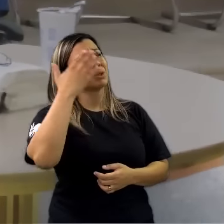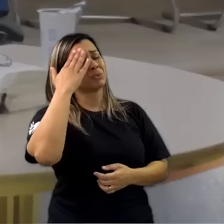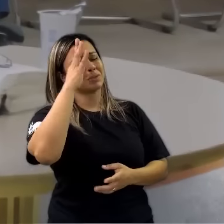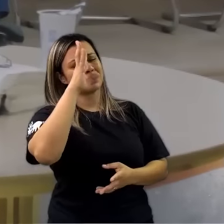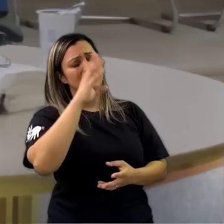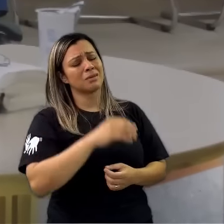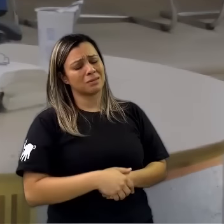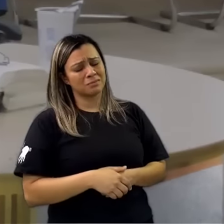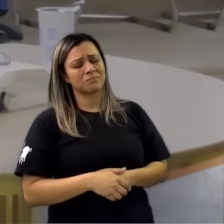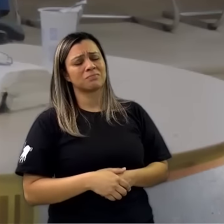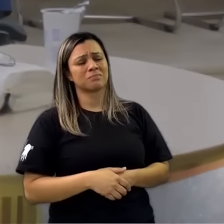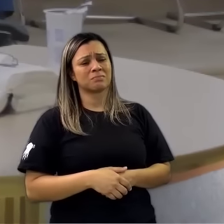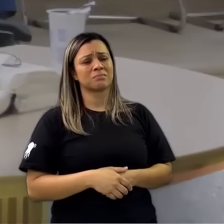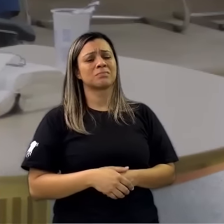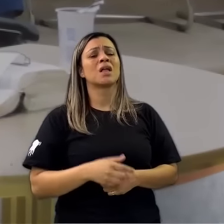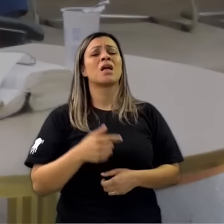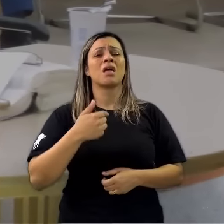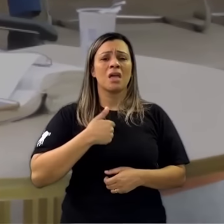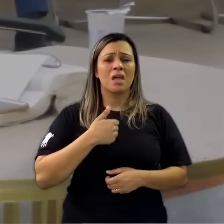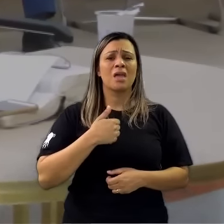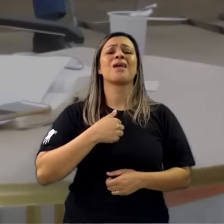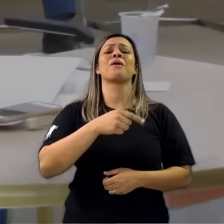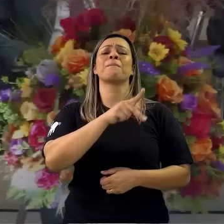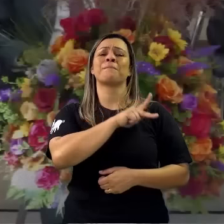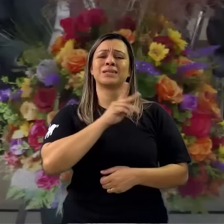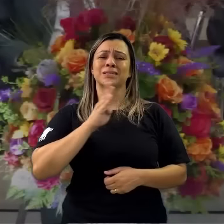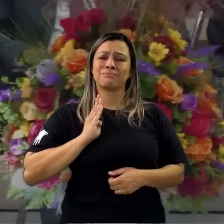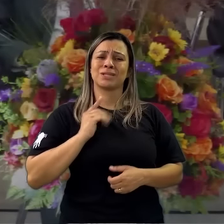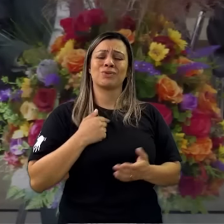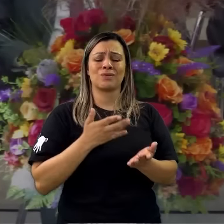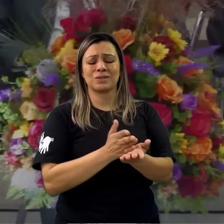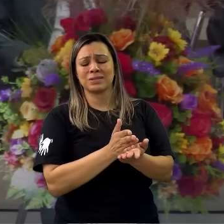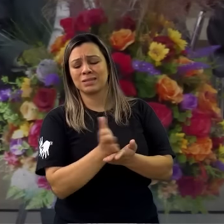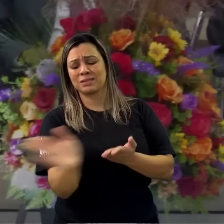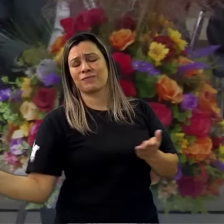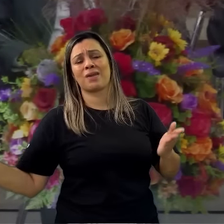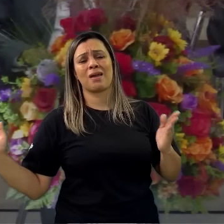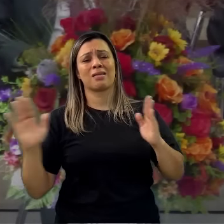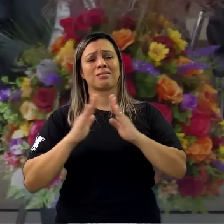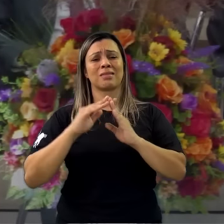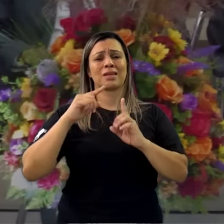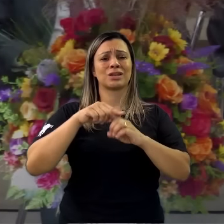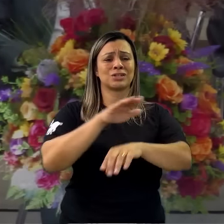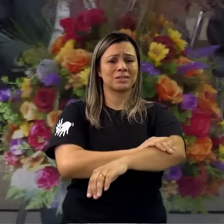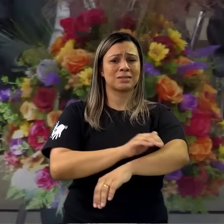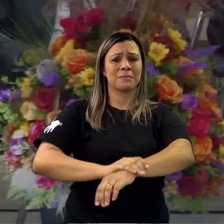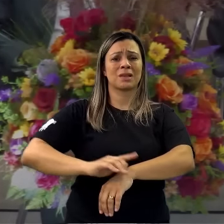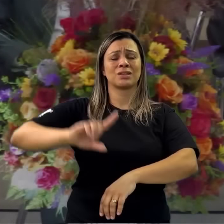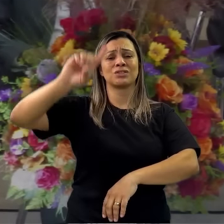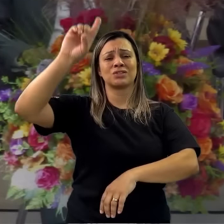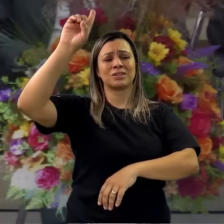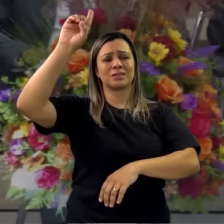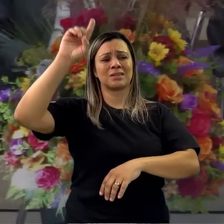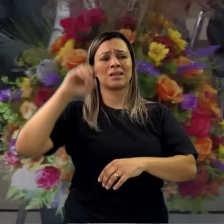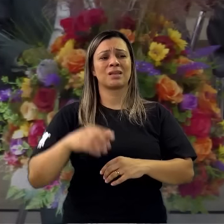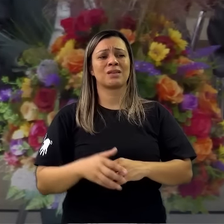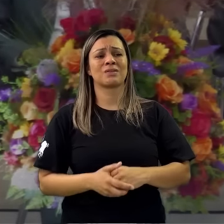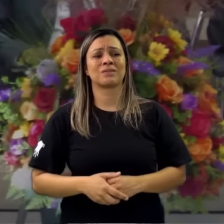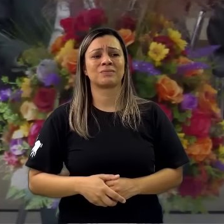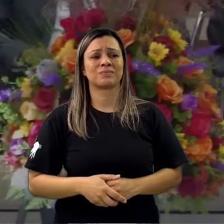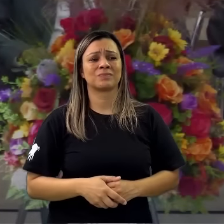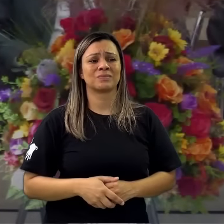Resumindo ele falou eu sou Presbítero desviado da Assembleia de Deus faleceu o João e o senhor é da onde forçou de longe sou de outro estado